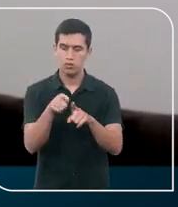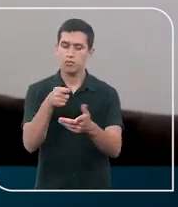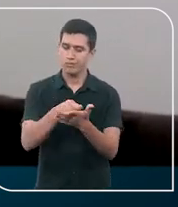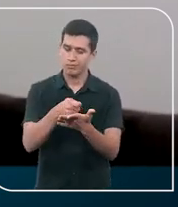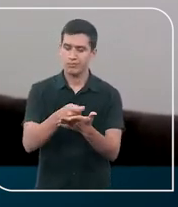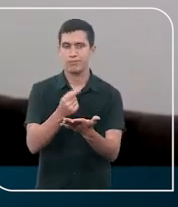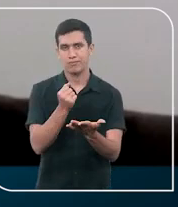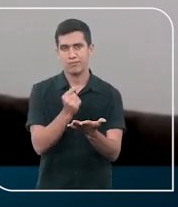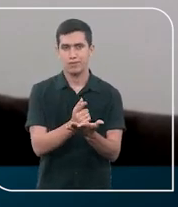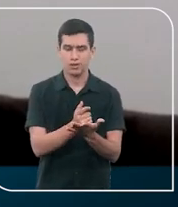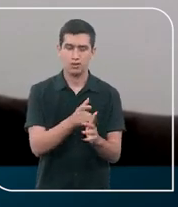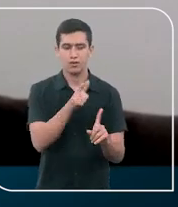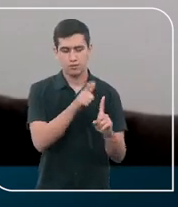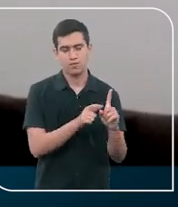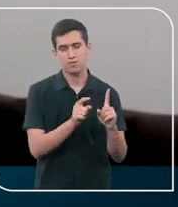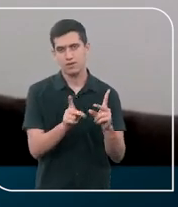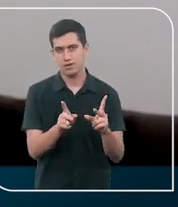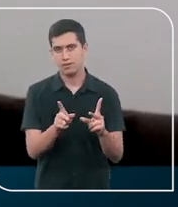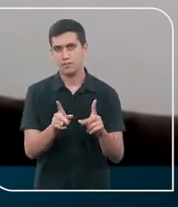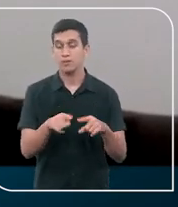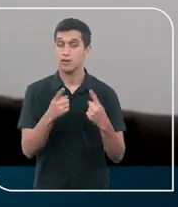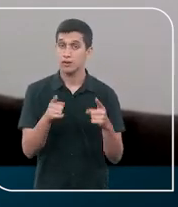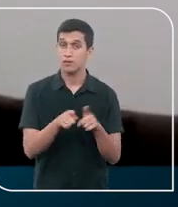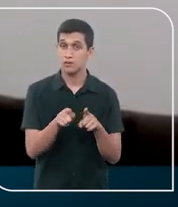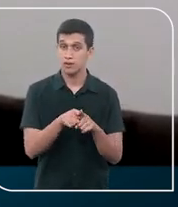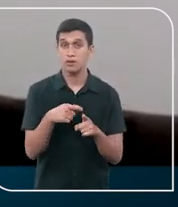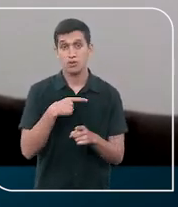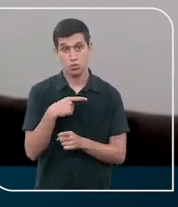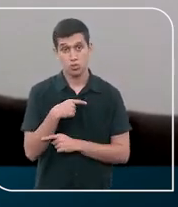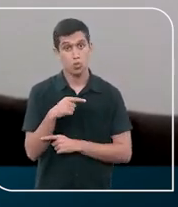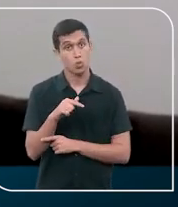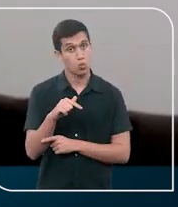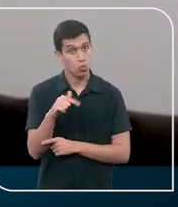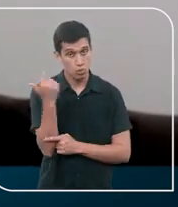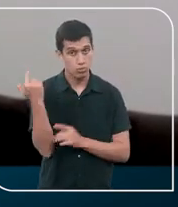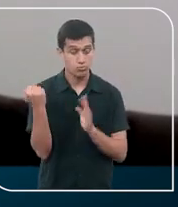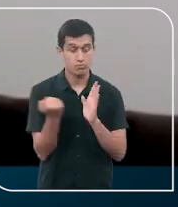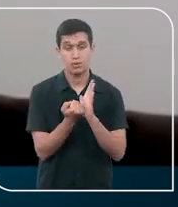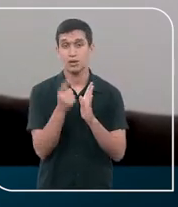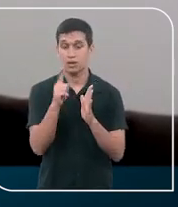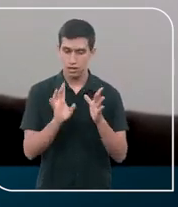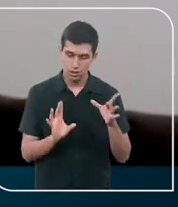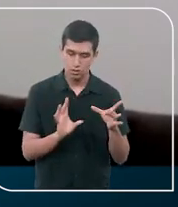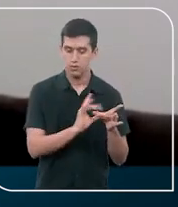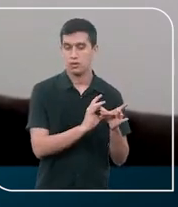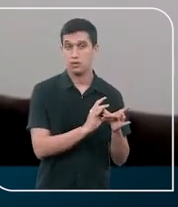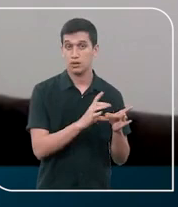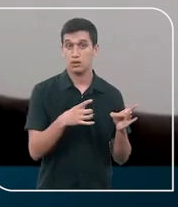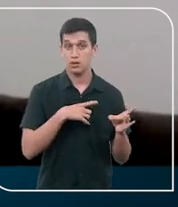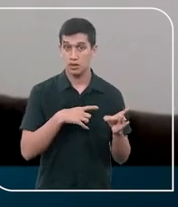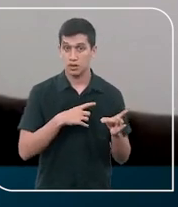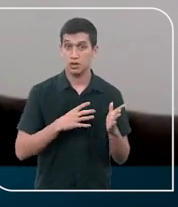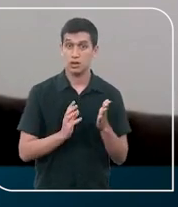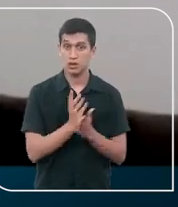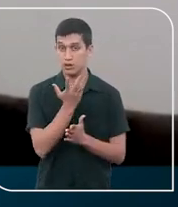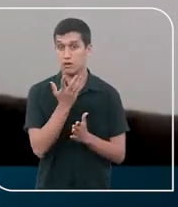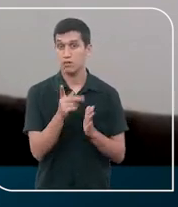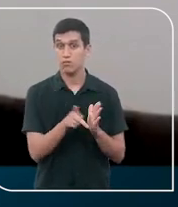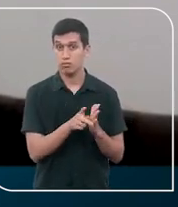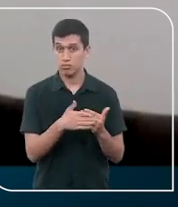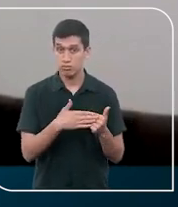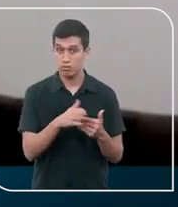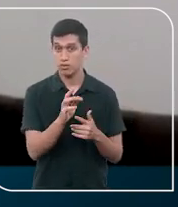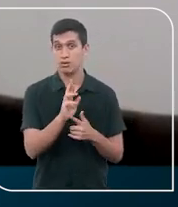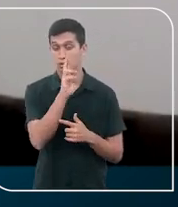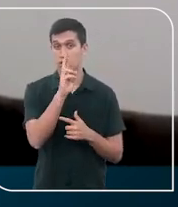temos também então, uma obrigação, a gente tem também um outro marco que é o vínculo. Existe a emissão, né, na posse, a efetiva entrega